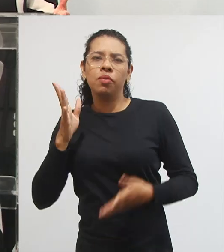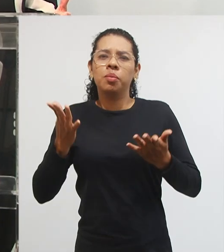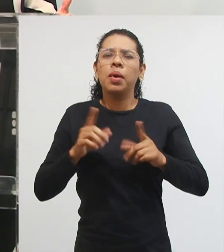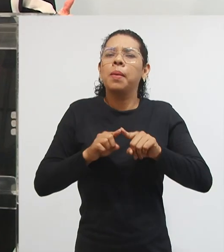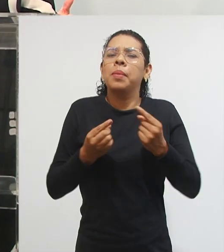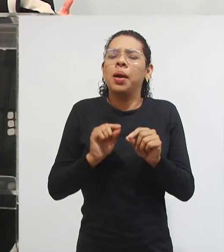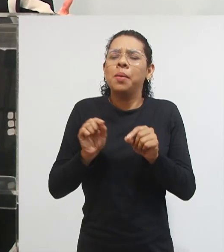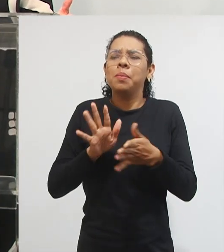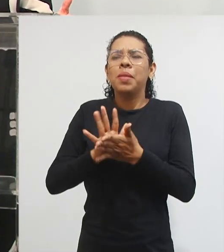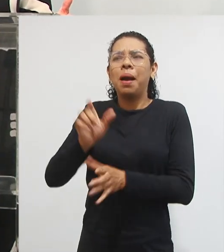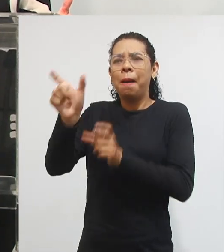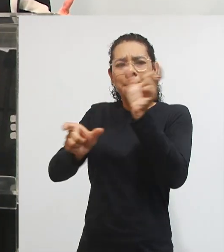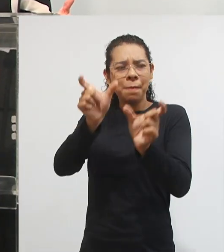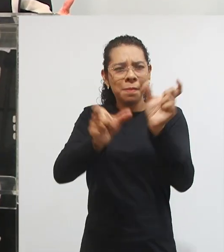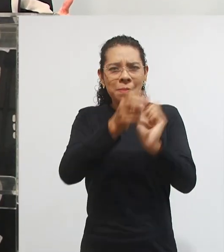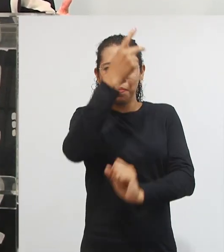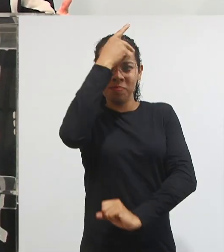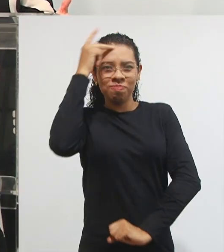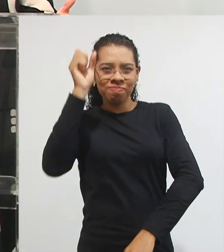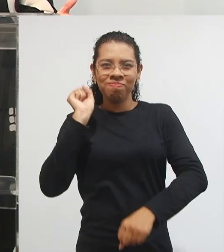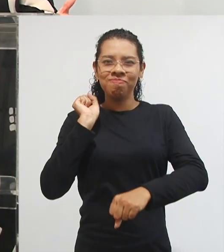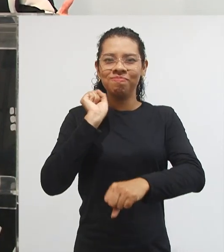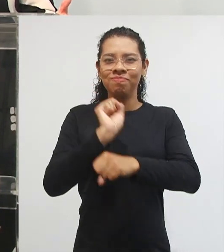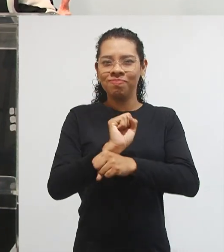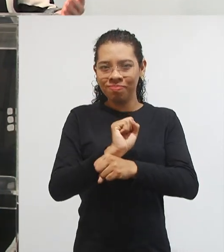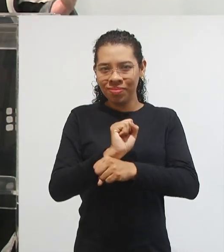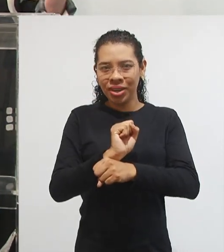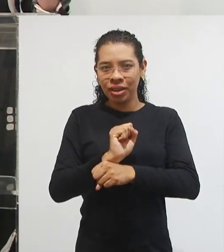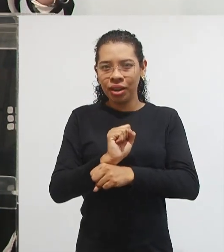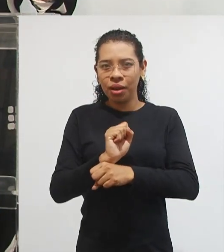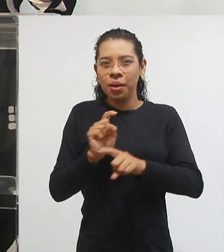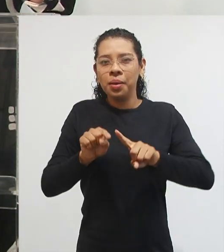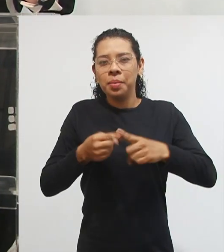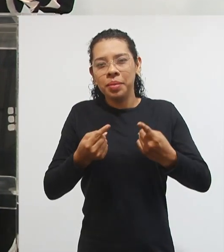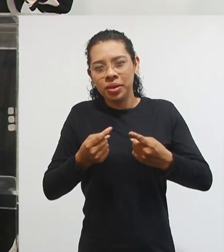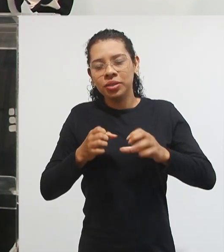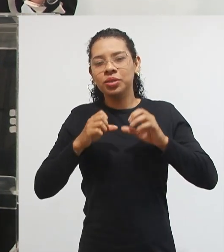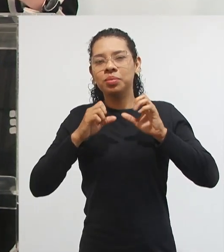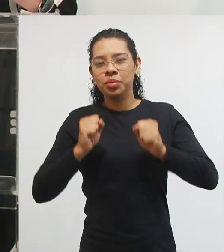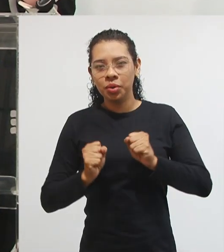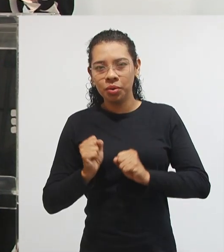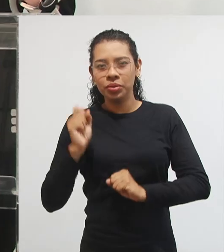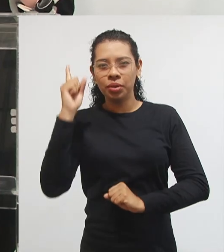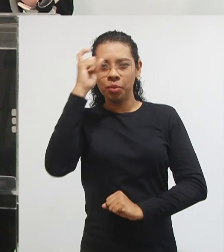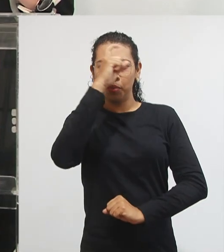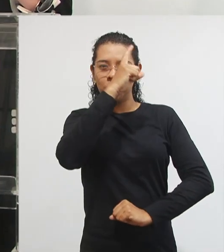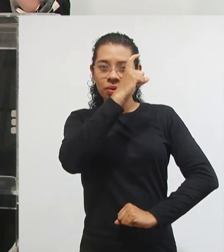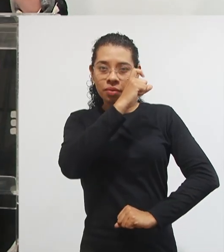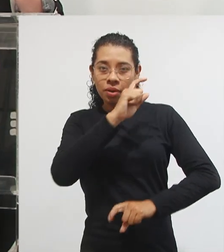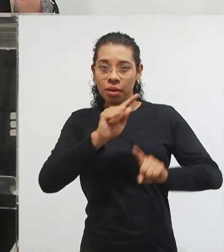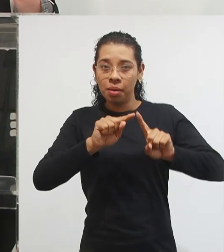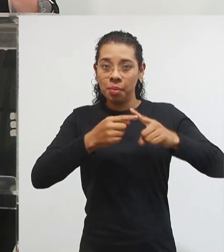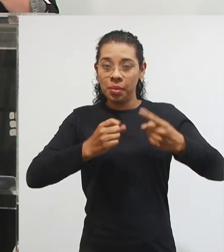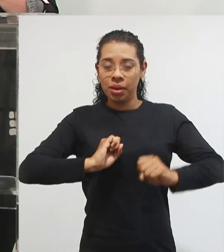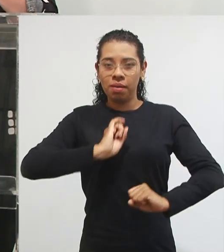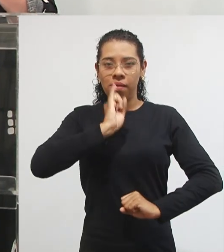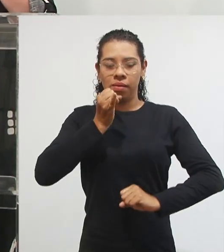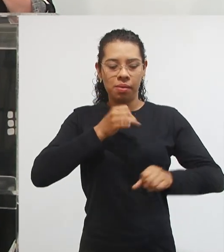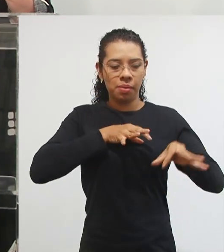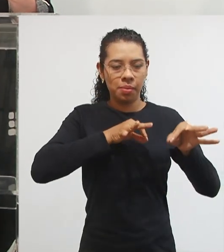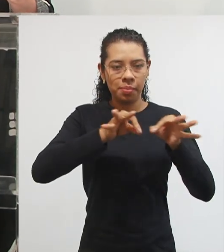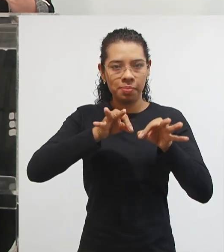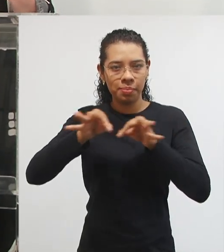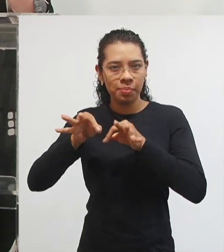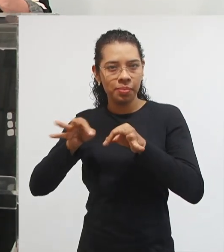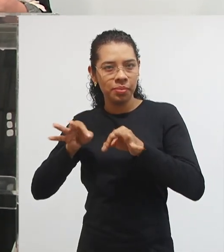o que é algo muito complexo, né? Mas quando ele é bem trabalhado e trabalhado com consistência e durante